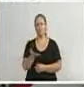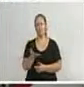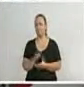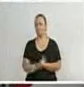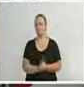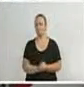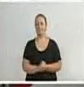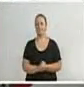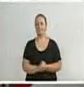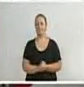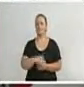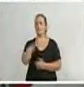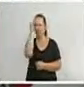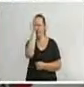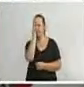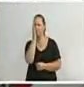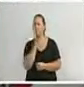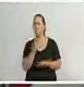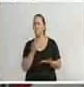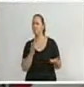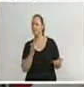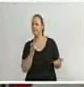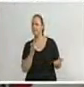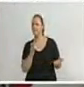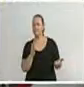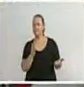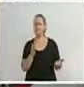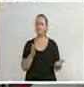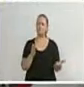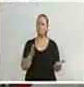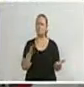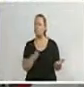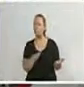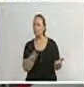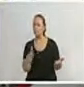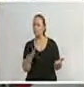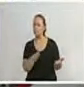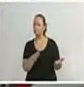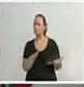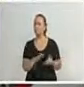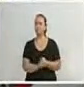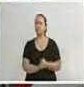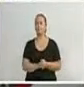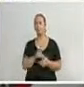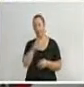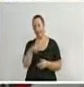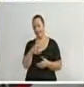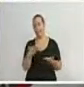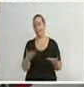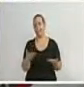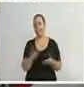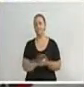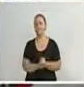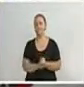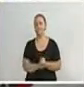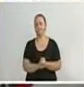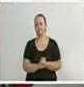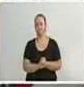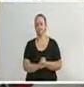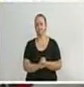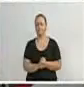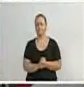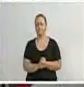o Brasil, na média, isso a propósito da passagem aqui